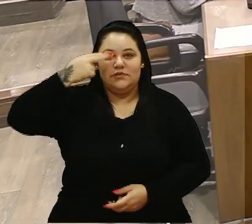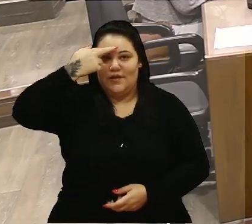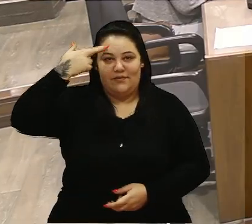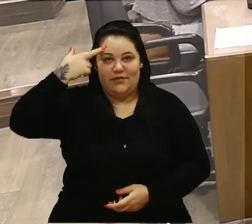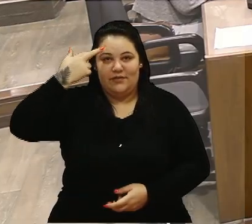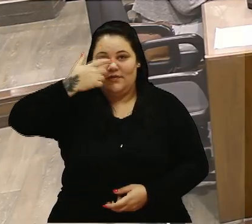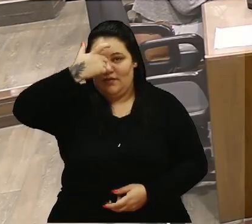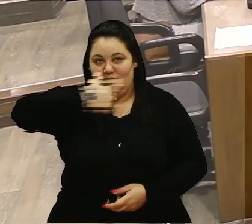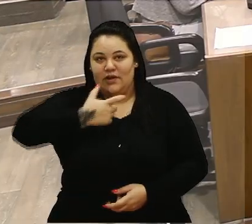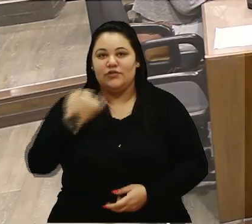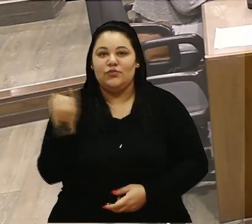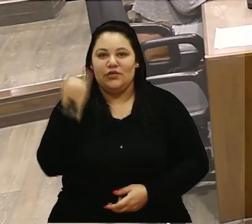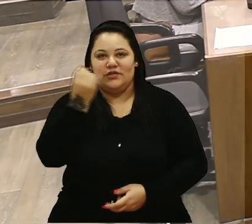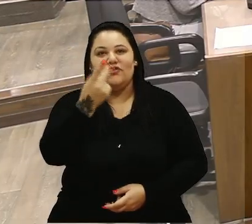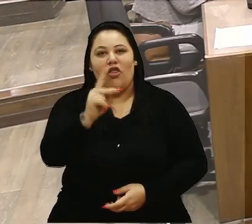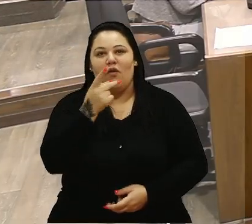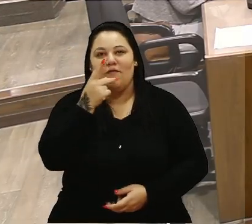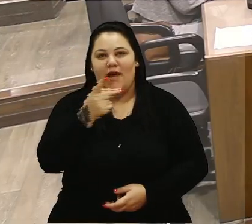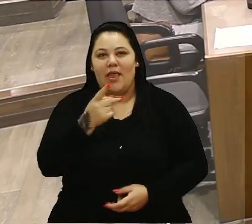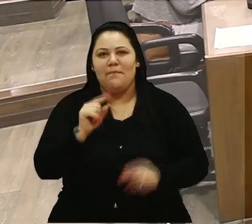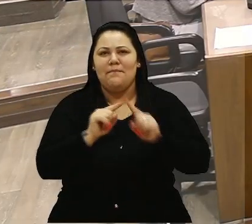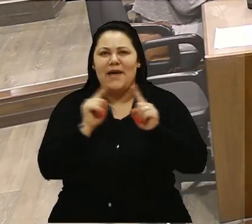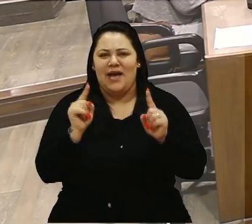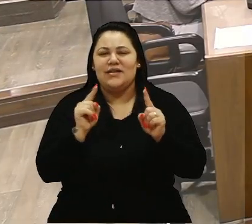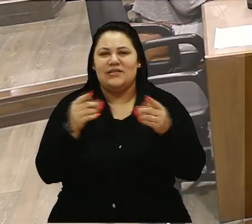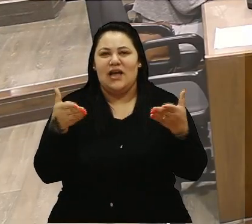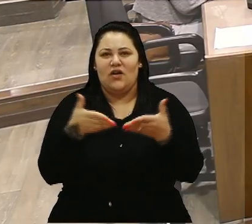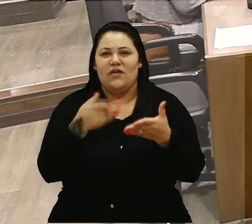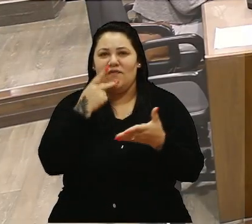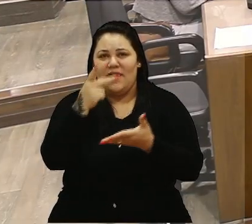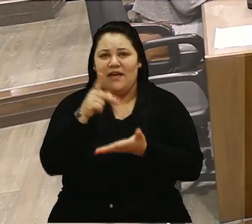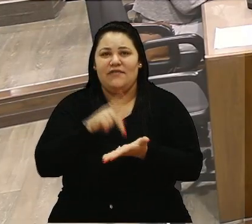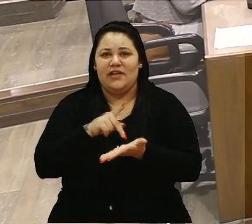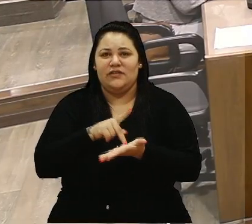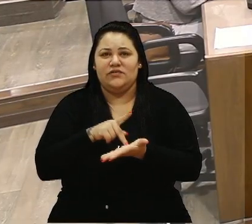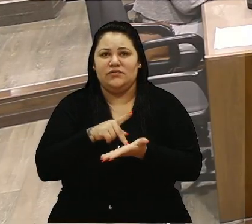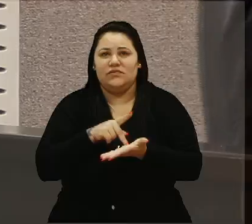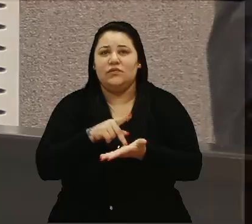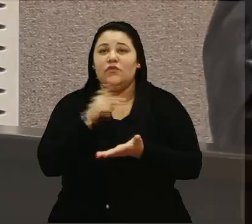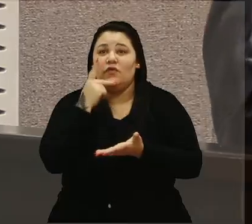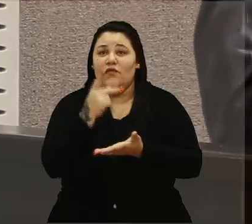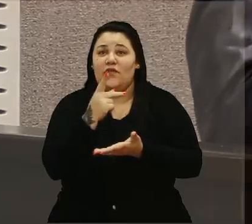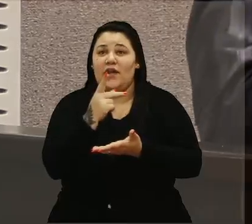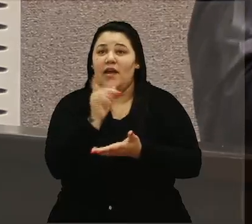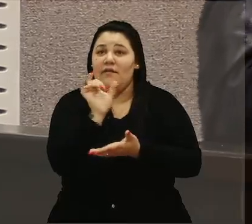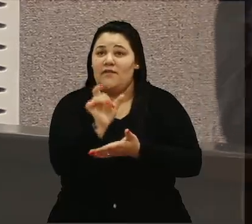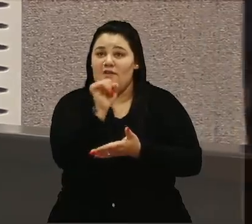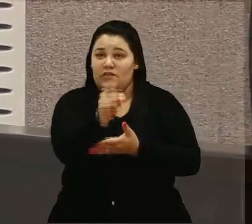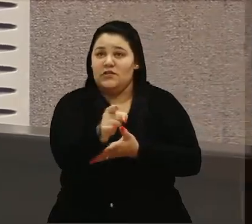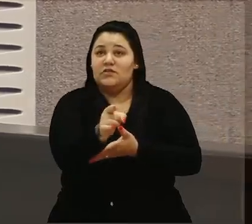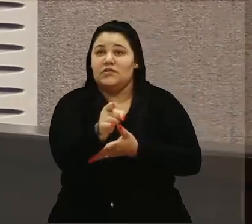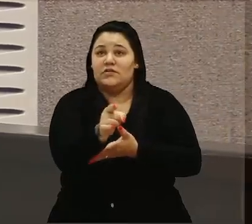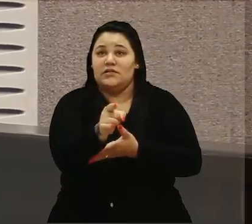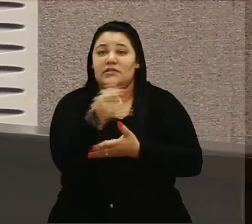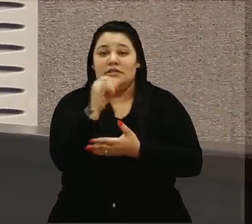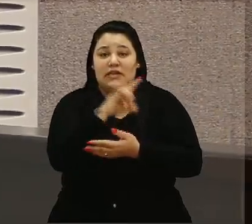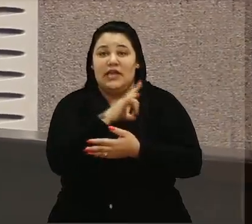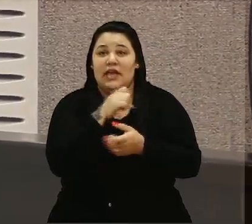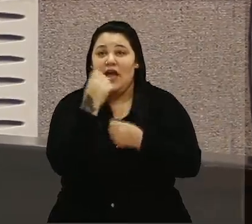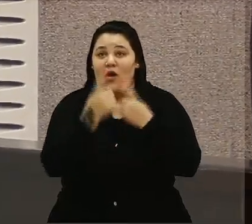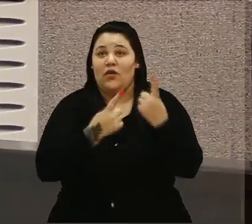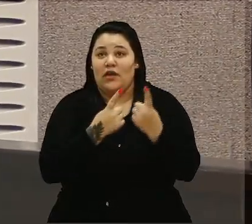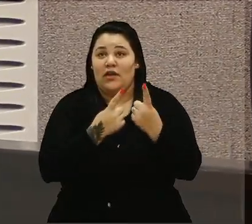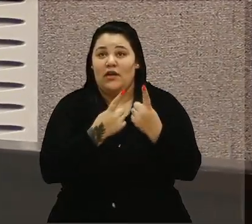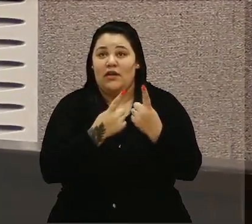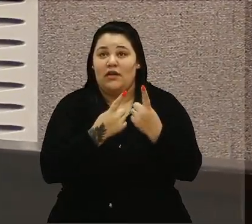bem oportuna a sua fala, mas agora me permita a transparência. Se eu for transparente e sincero comigo, vou ser mais ainda com o senhor. Se tem alguém que está desvirtuando a minha fala,